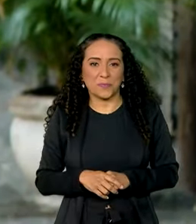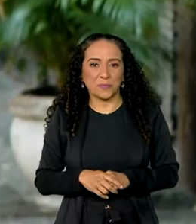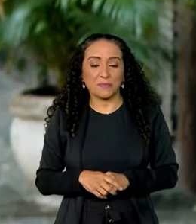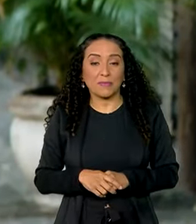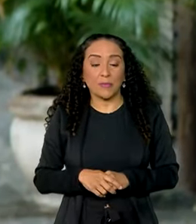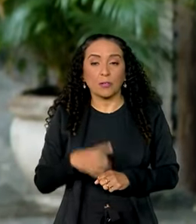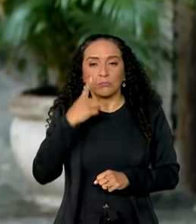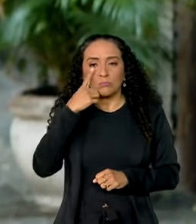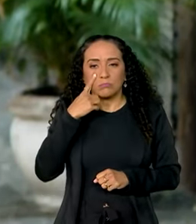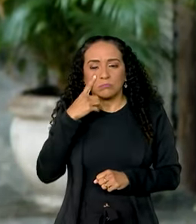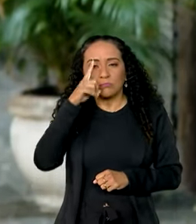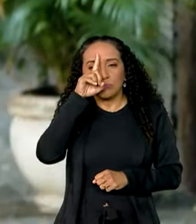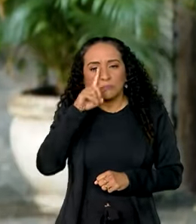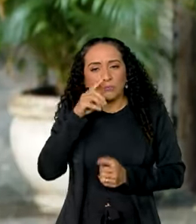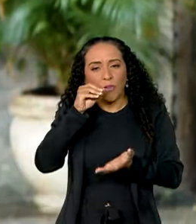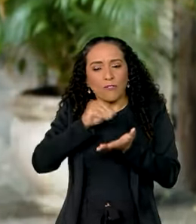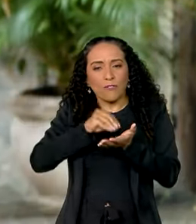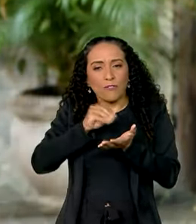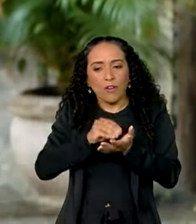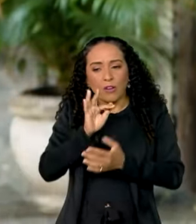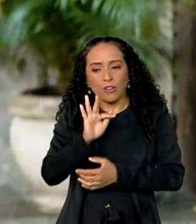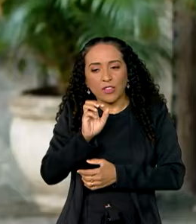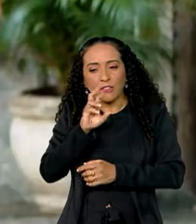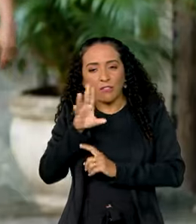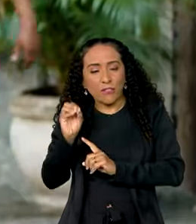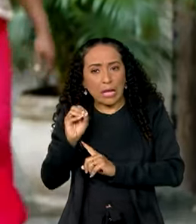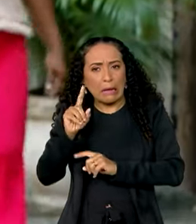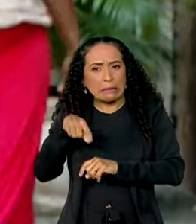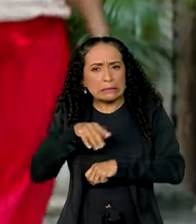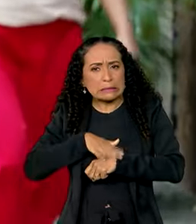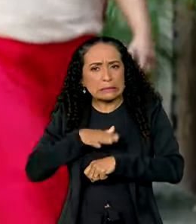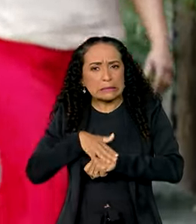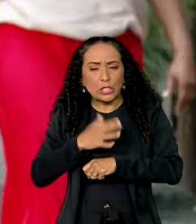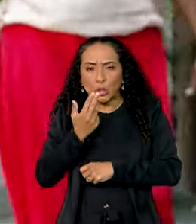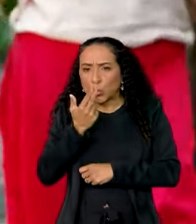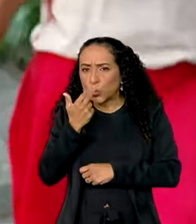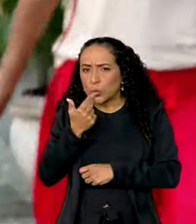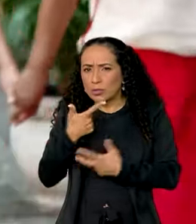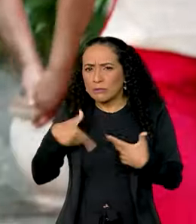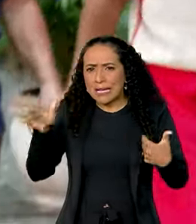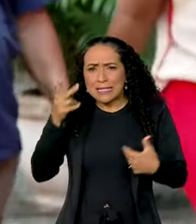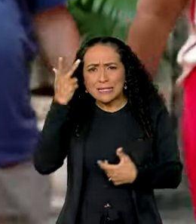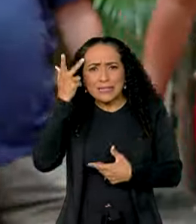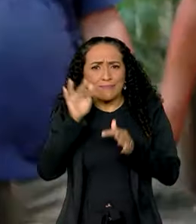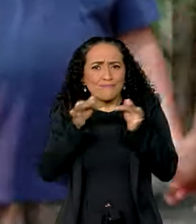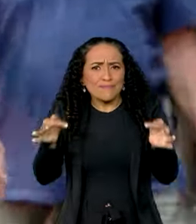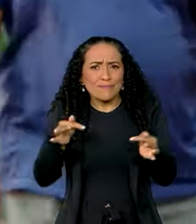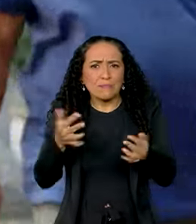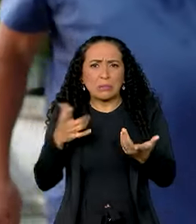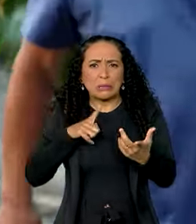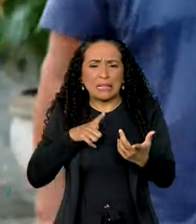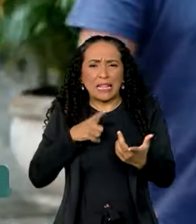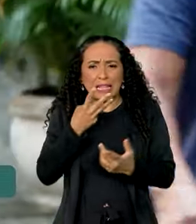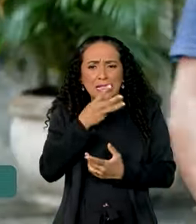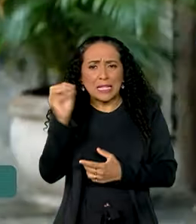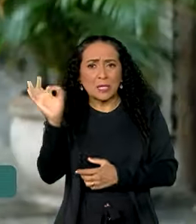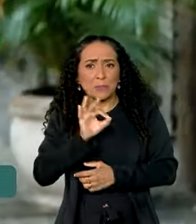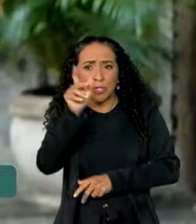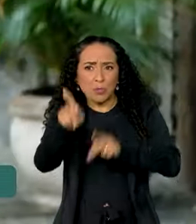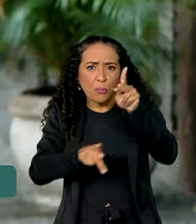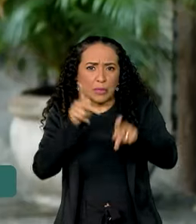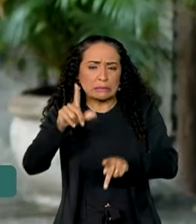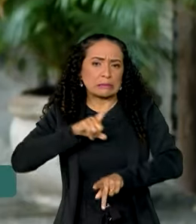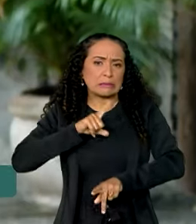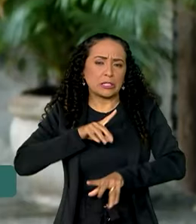a anemia por falta de ferro é uma das condições nutricionais mais comuns atingindo 30% da